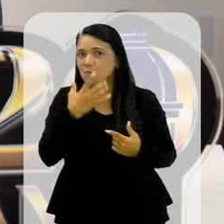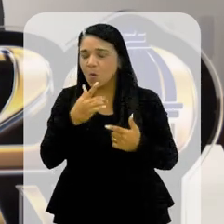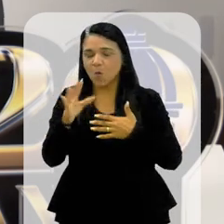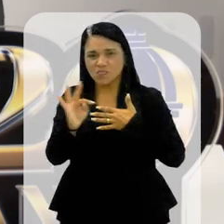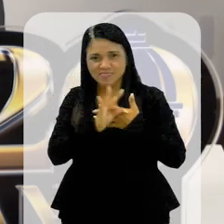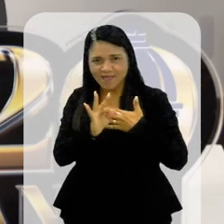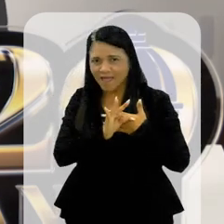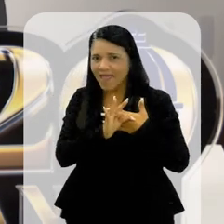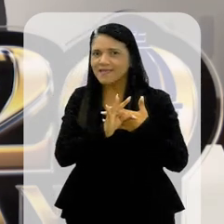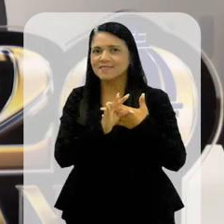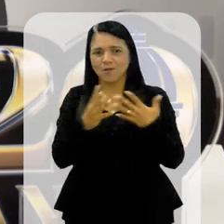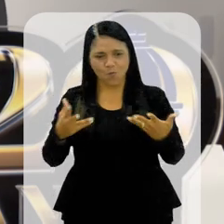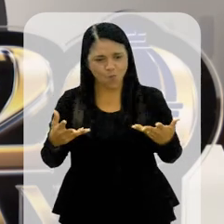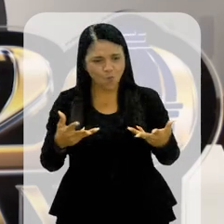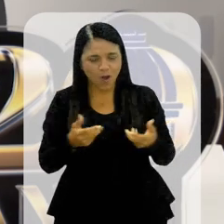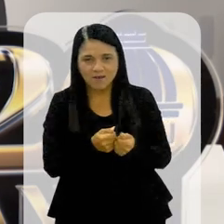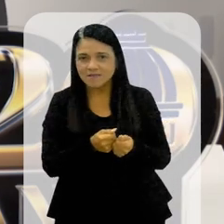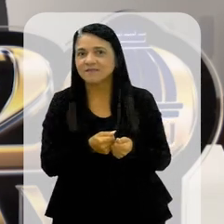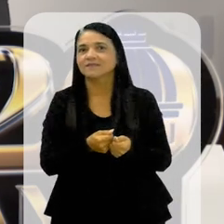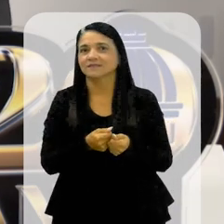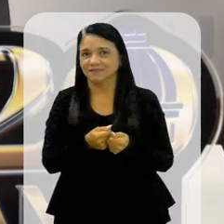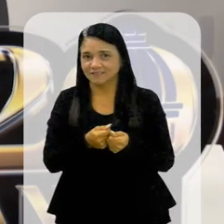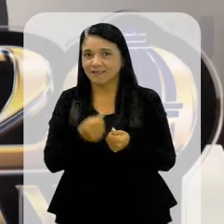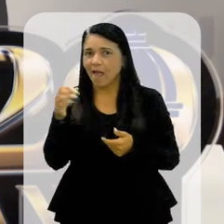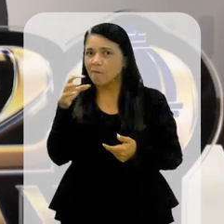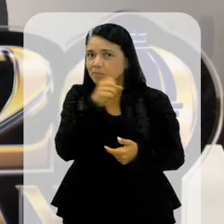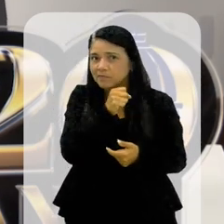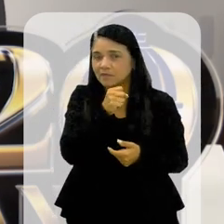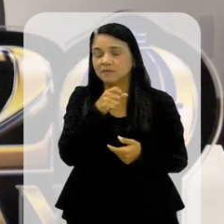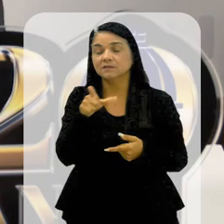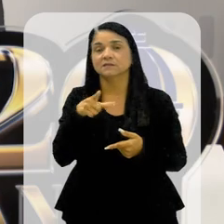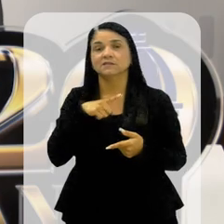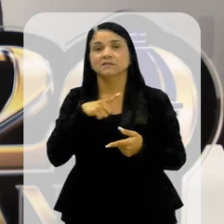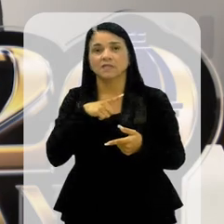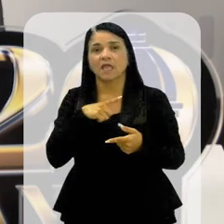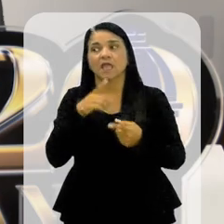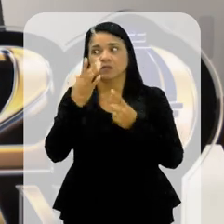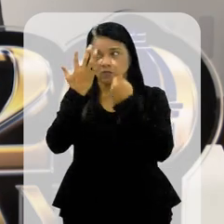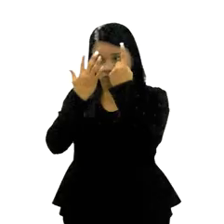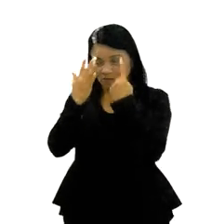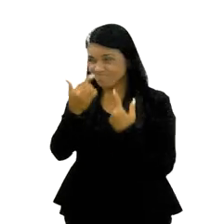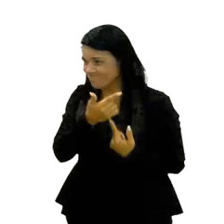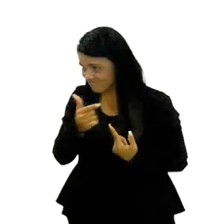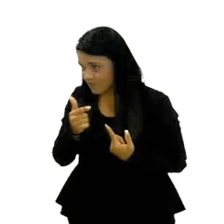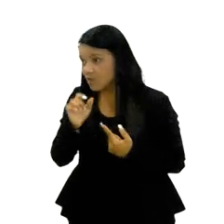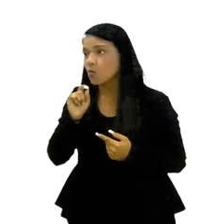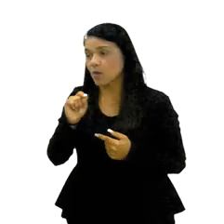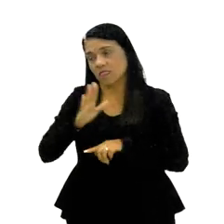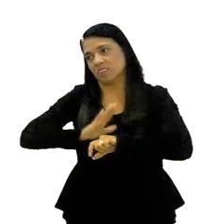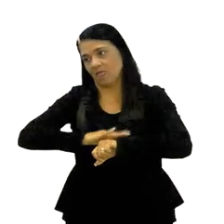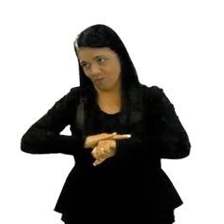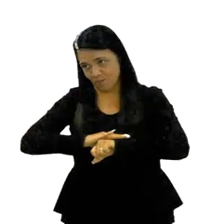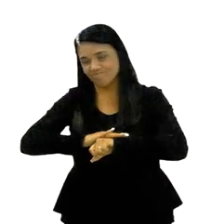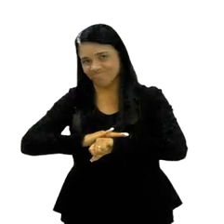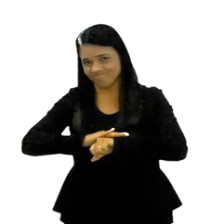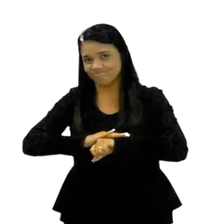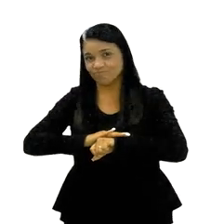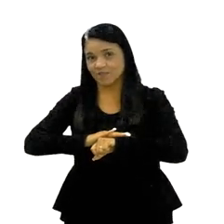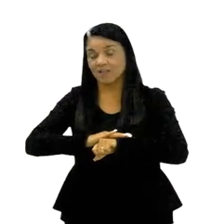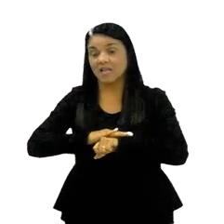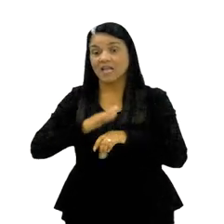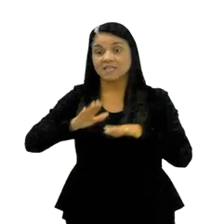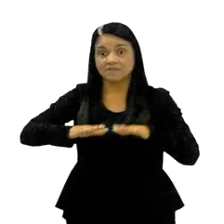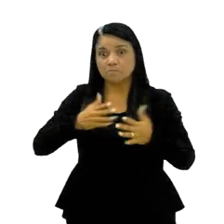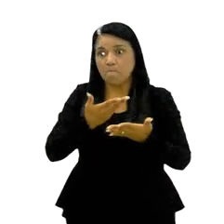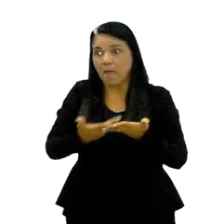Para o carnaval, isso é maravilhoso. Ter qualidade e tempo. Ter rapidez, porque rapidez. Coisa que a gente não tem no carnaval, você sabe muito bem disso, é tempo. E